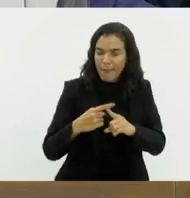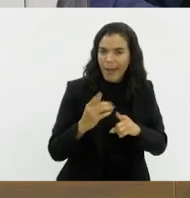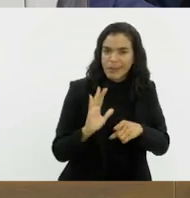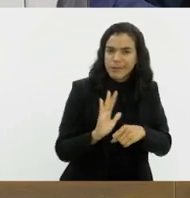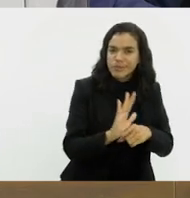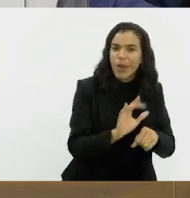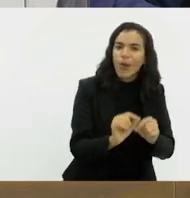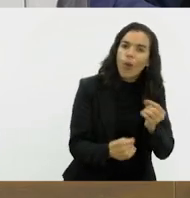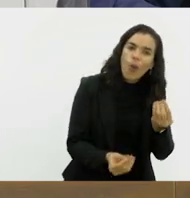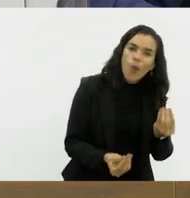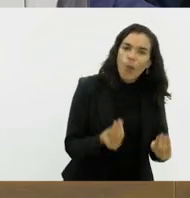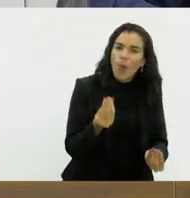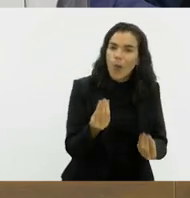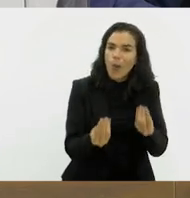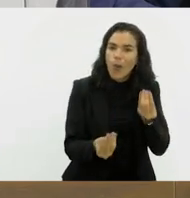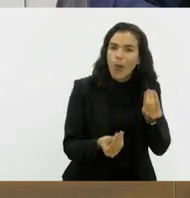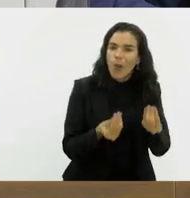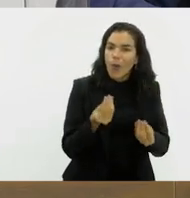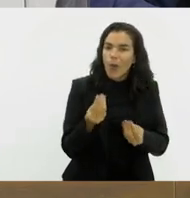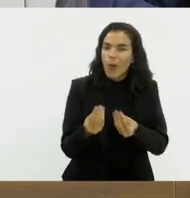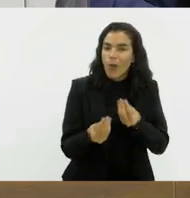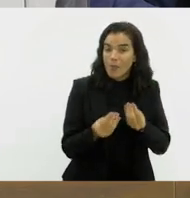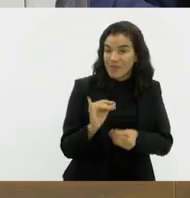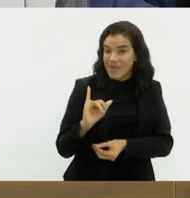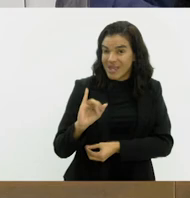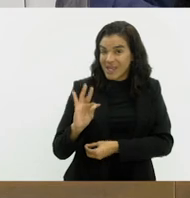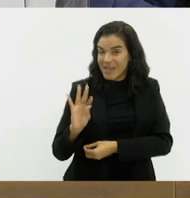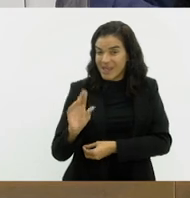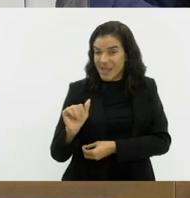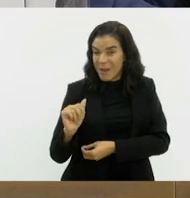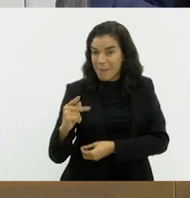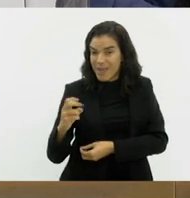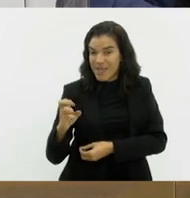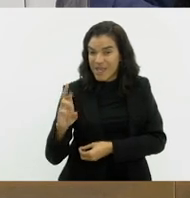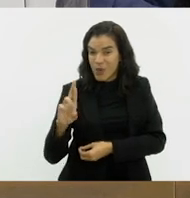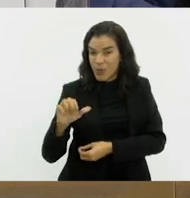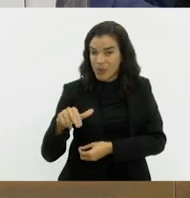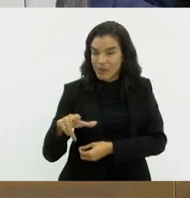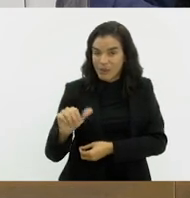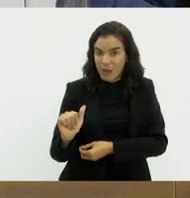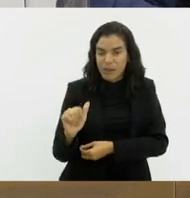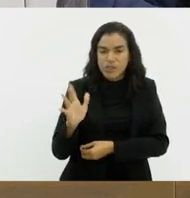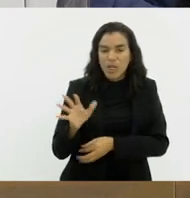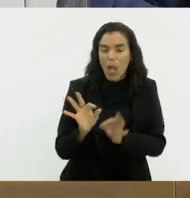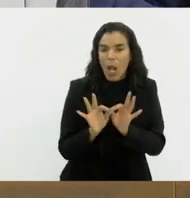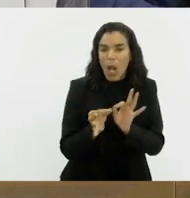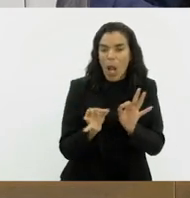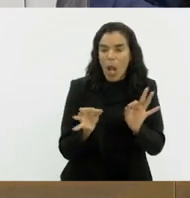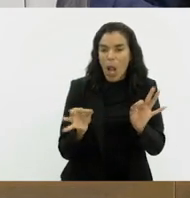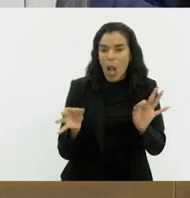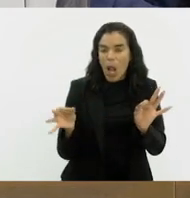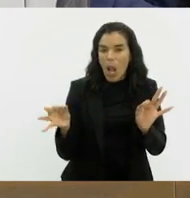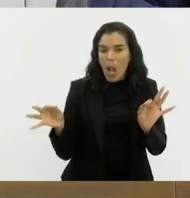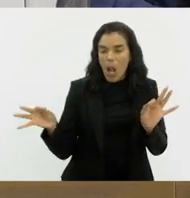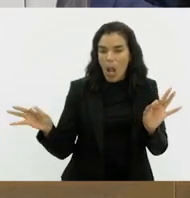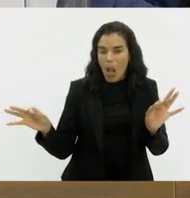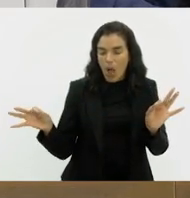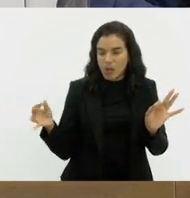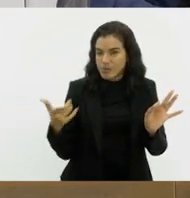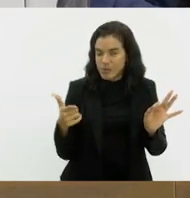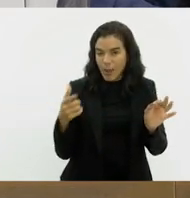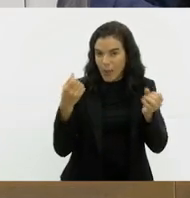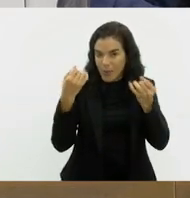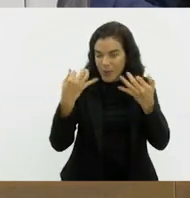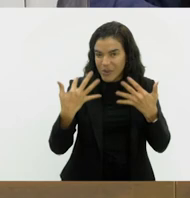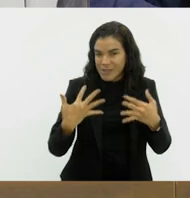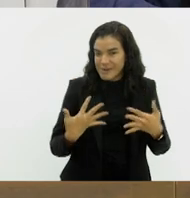menos regionalmente, de Itaperuna a Campos, são cento e tantos quilômetros, já é mais longe, assim, nem justificaria.